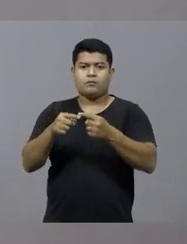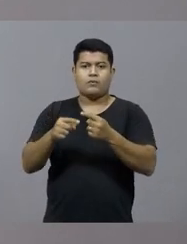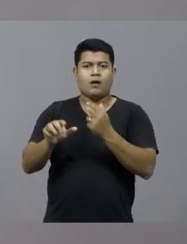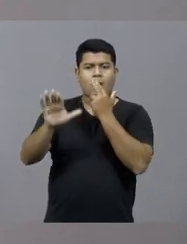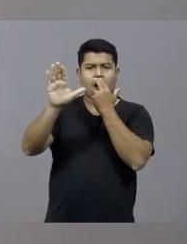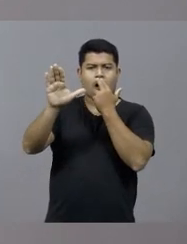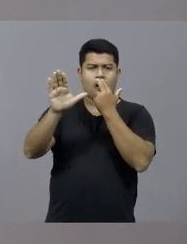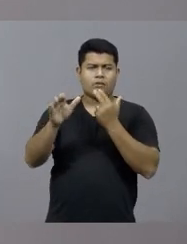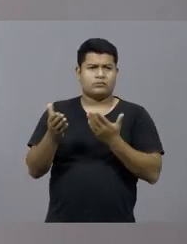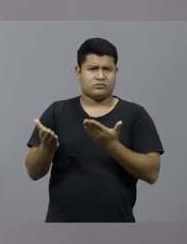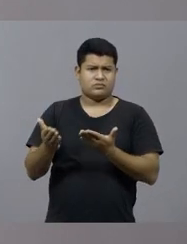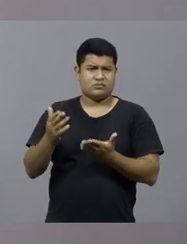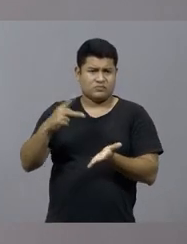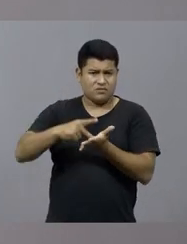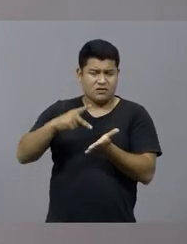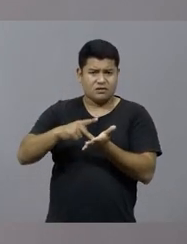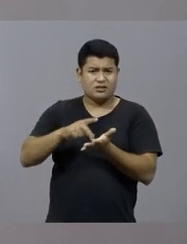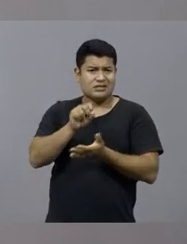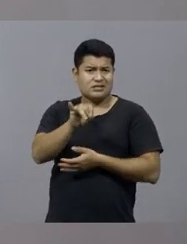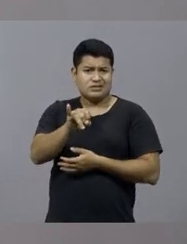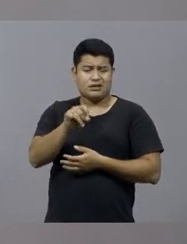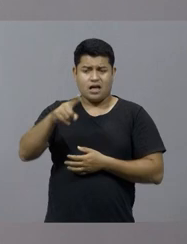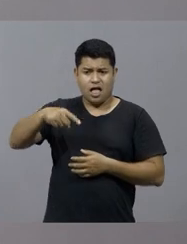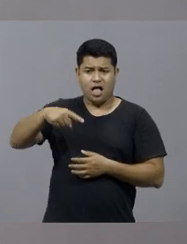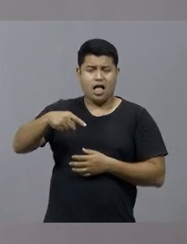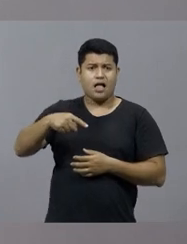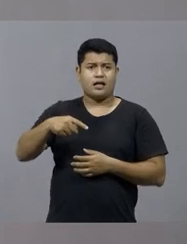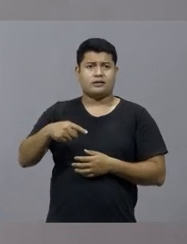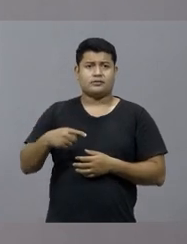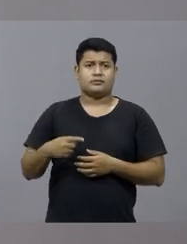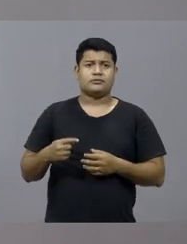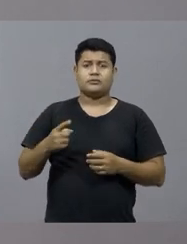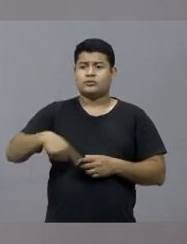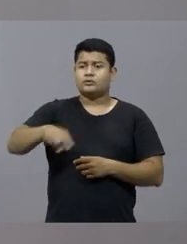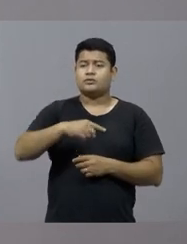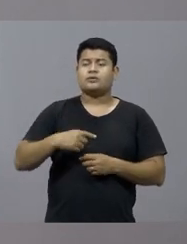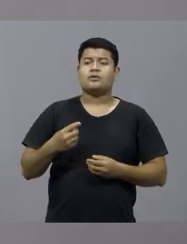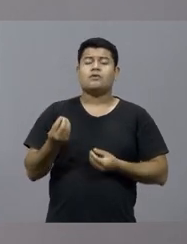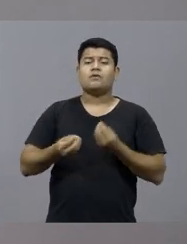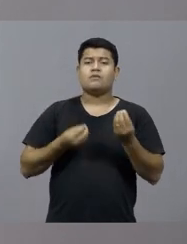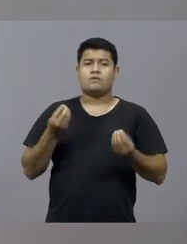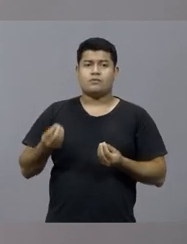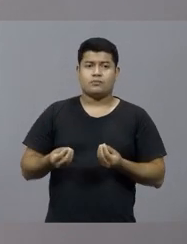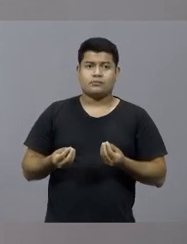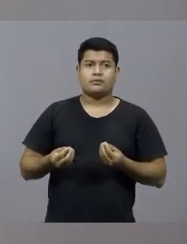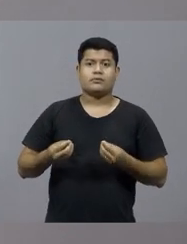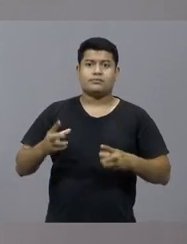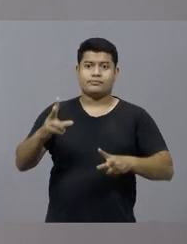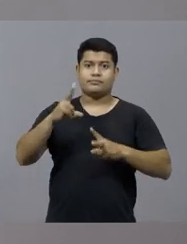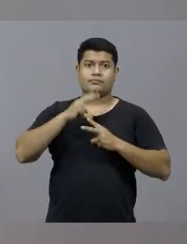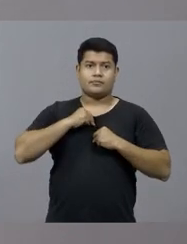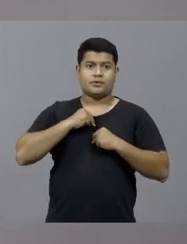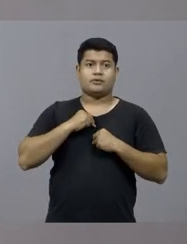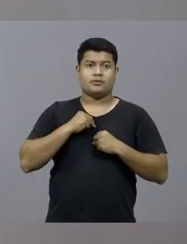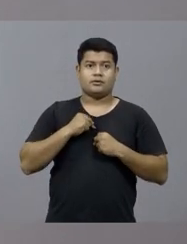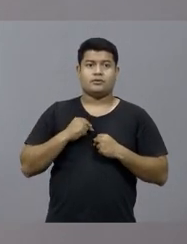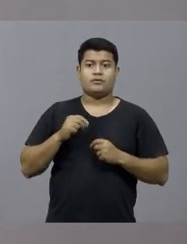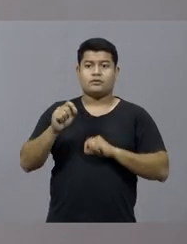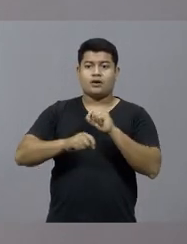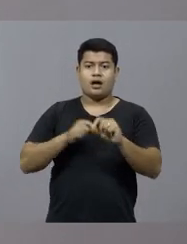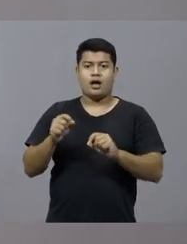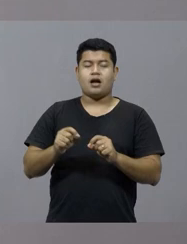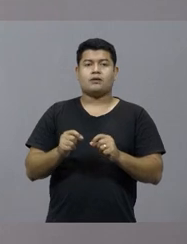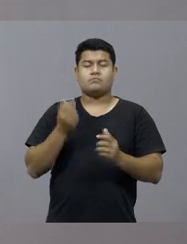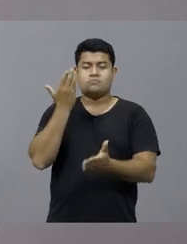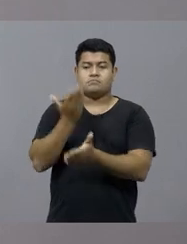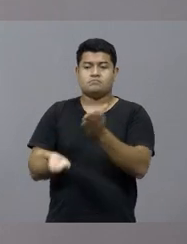catarinenses fossem supostamente nazistas, que é a ideia que ele quer pregar, então nós mereceríamos mesmo o ostracismo, a perda de